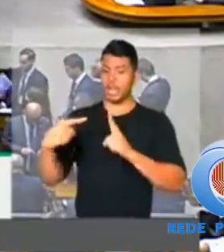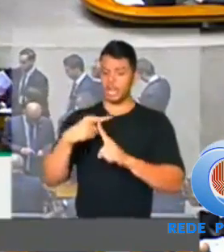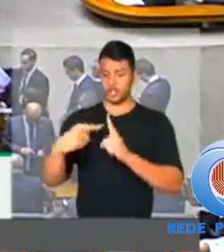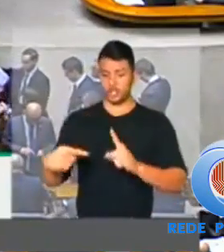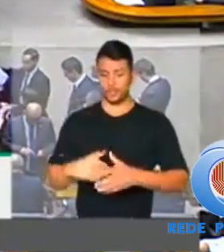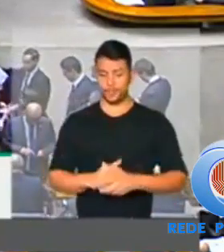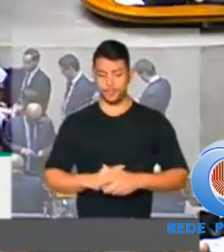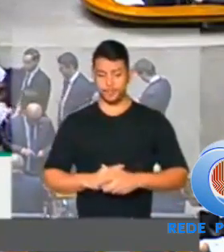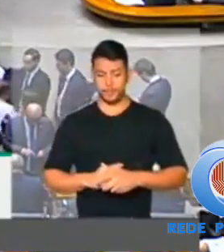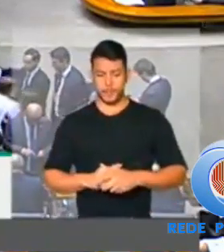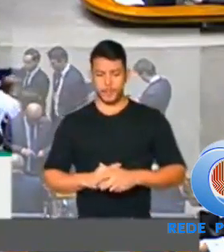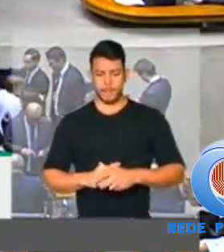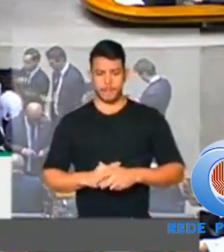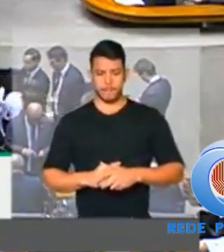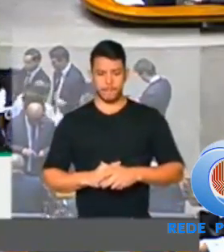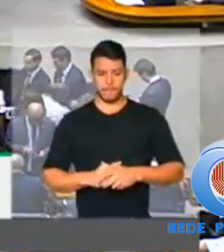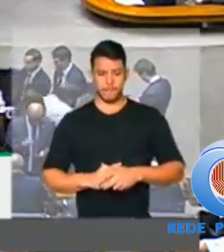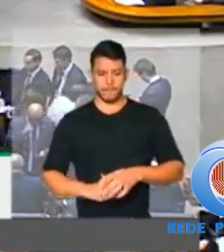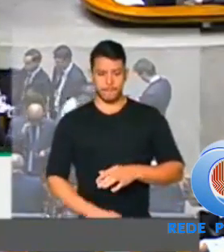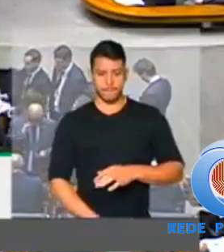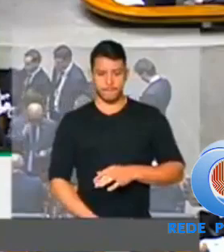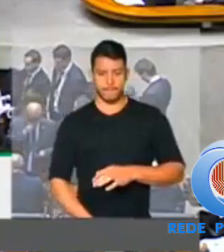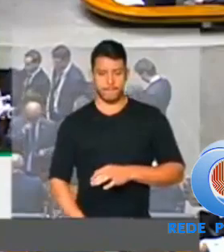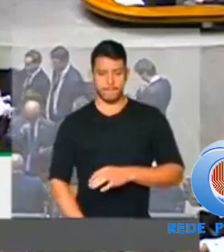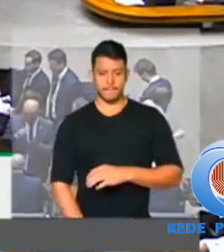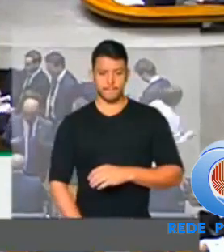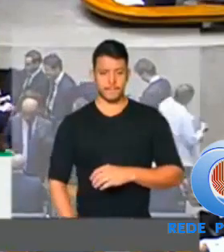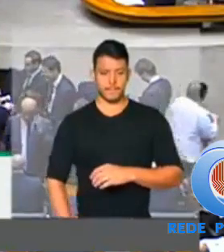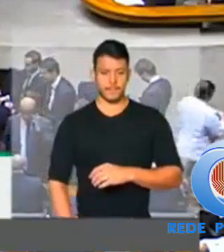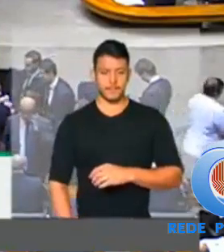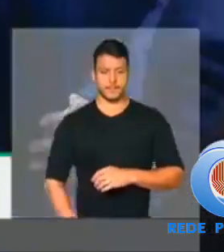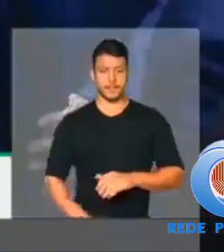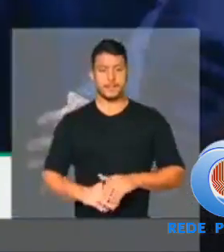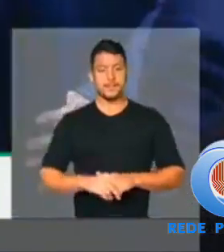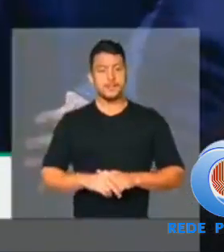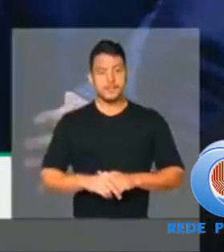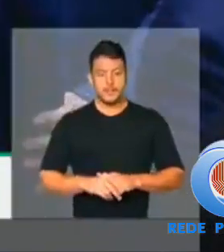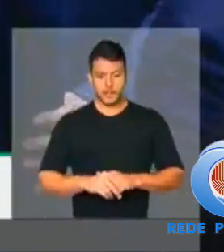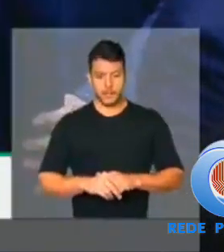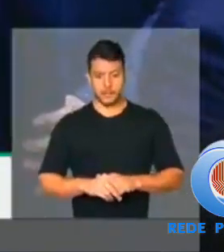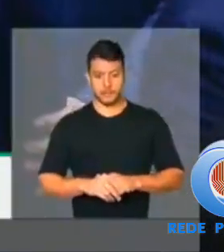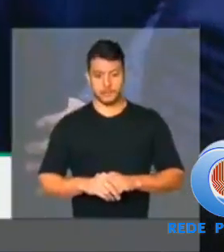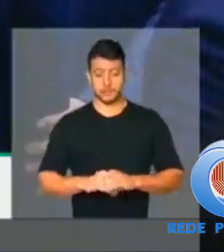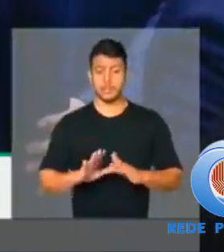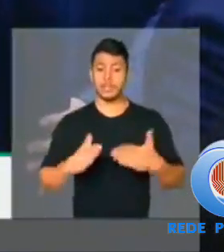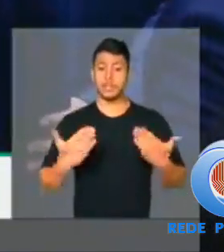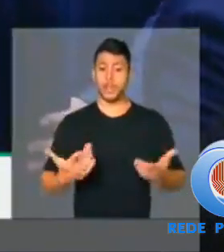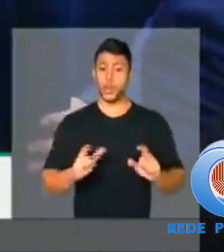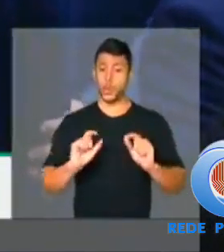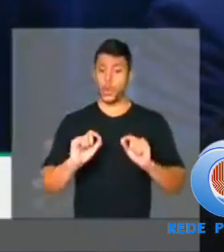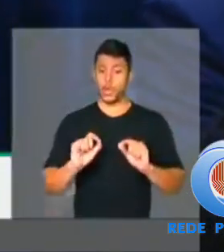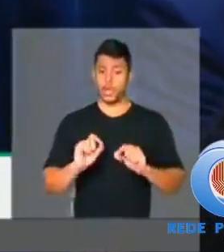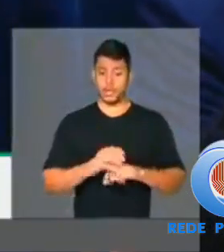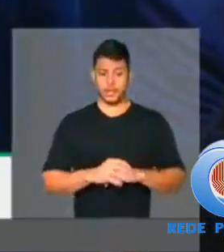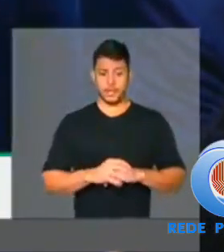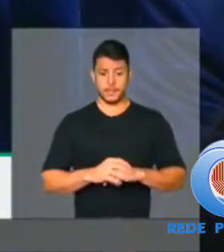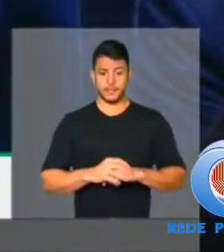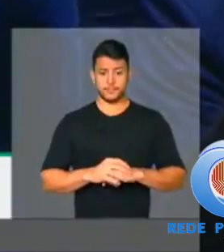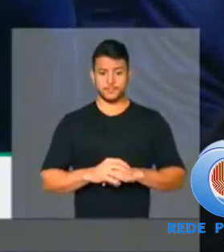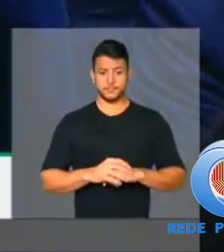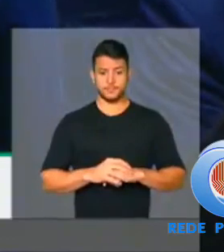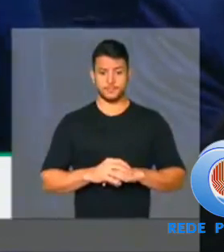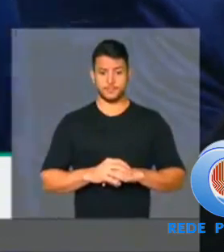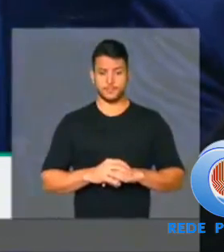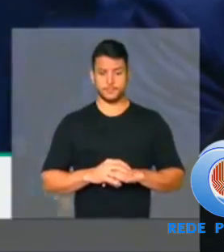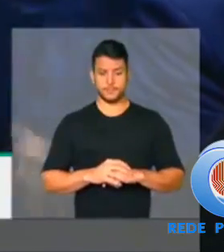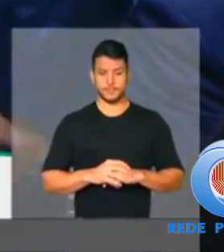do PSL. Para empreender, abrir o seu carrinho de cachorro-quente, abrir o seu salão. Ele está dizendo que você não pode, que o Estado